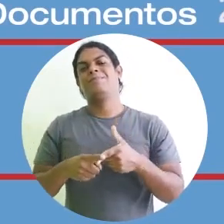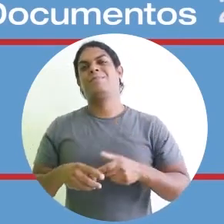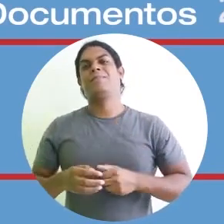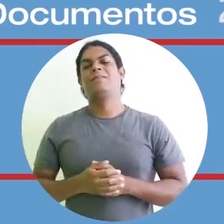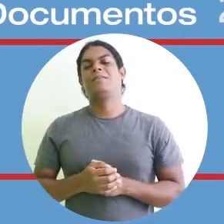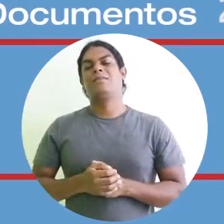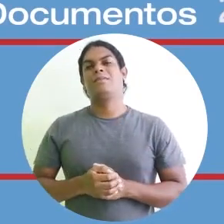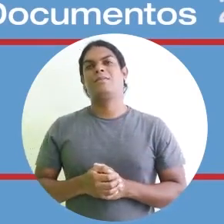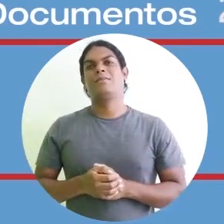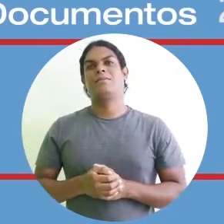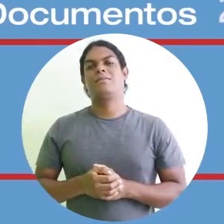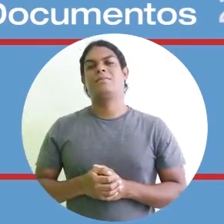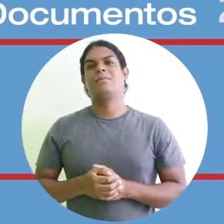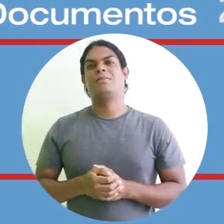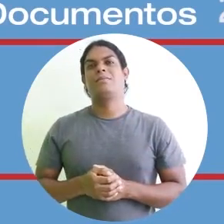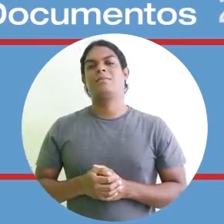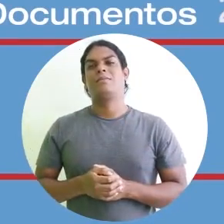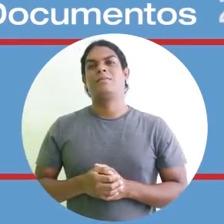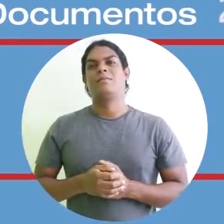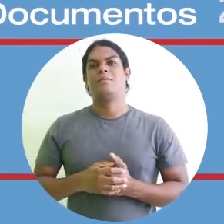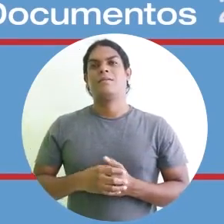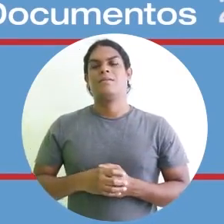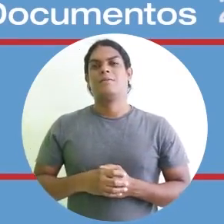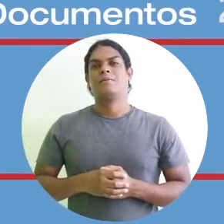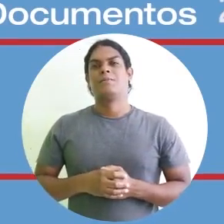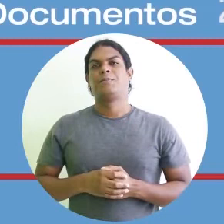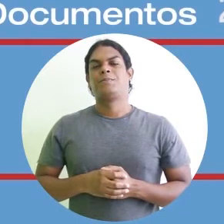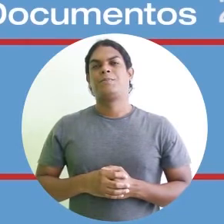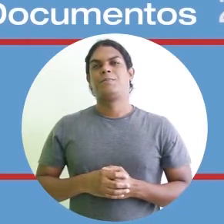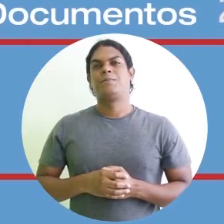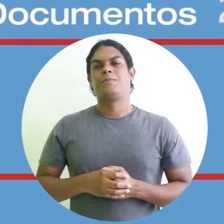receba. Depois que ele recebe, ele consegue